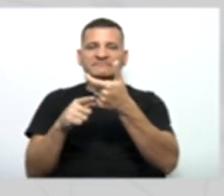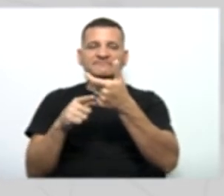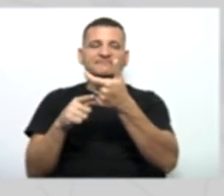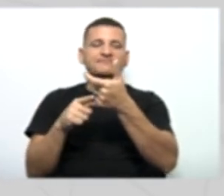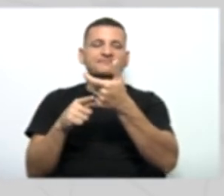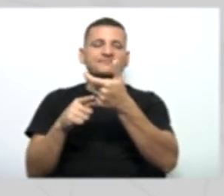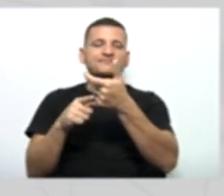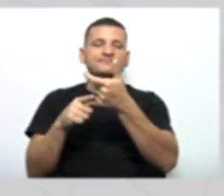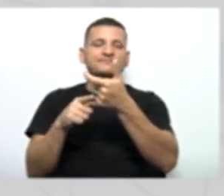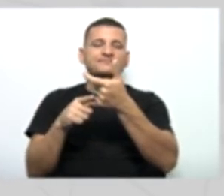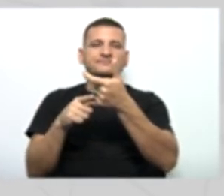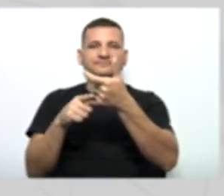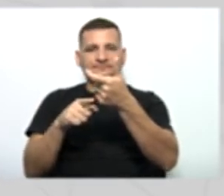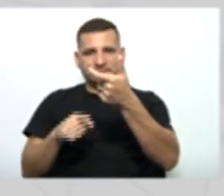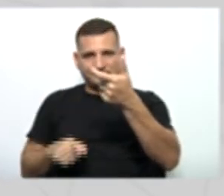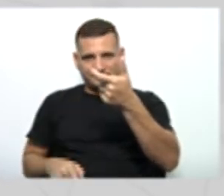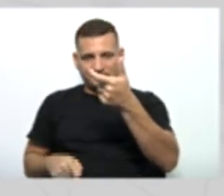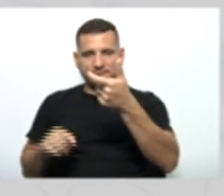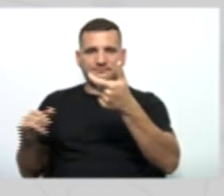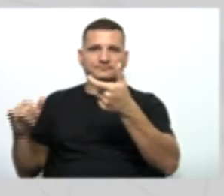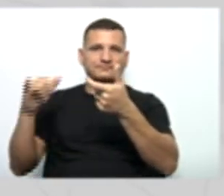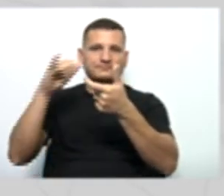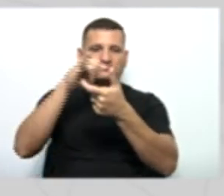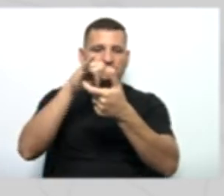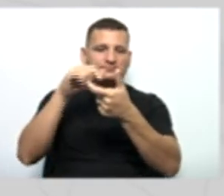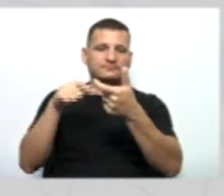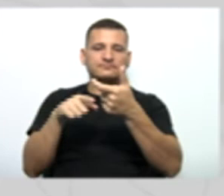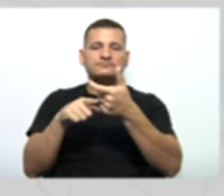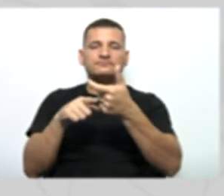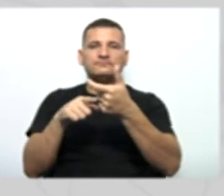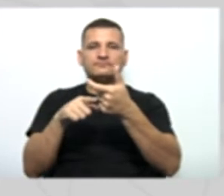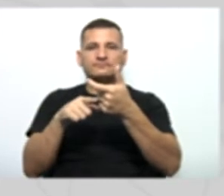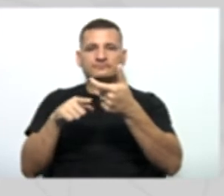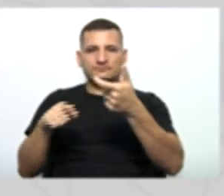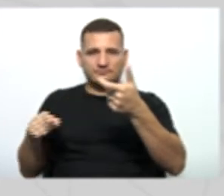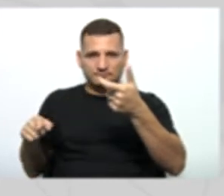veículo aéreo, eu posso ter